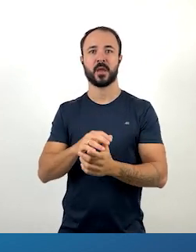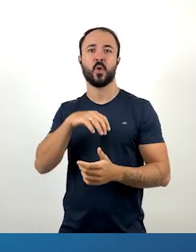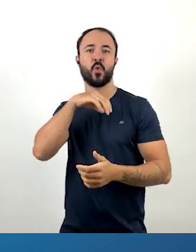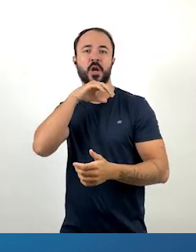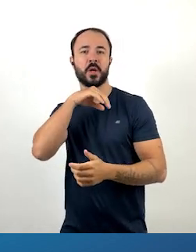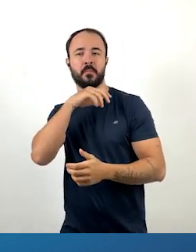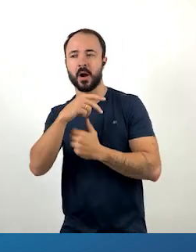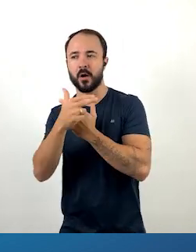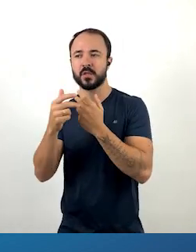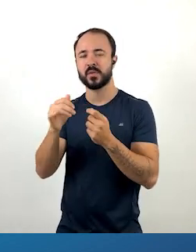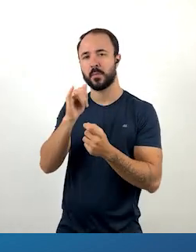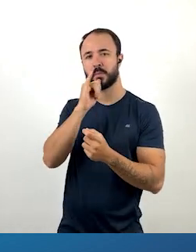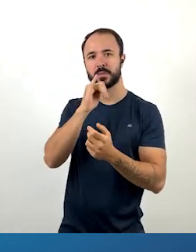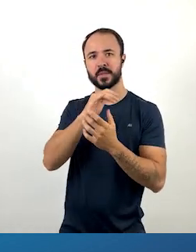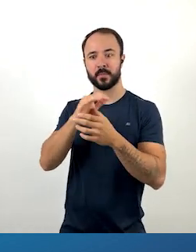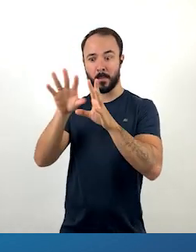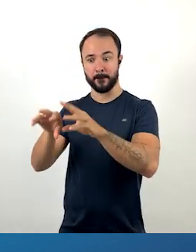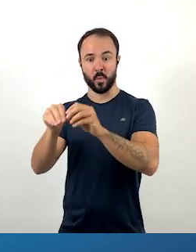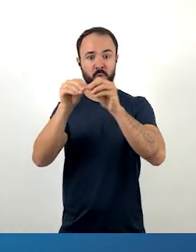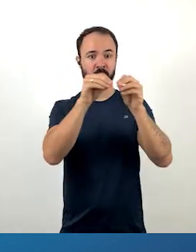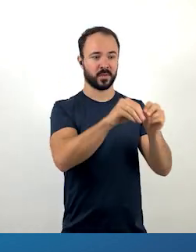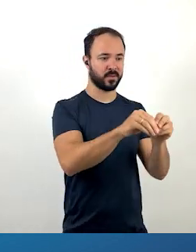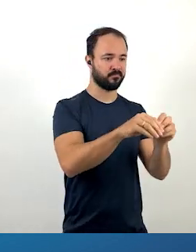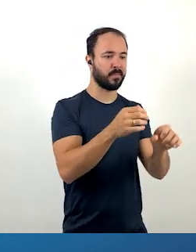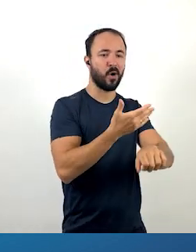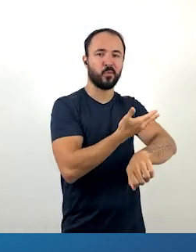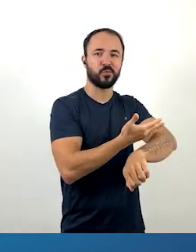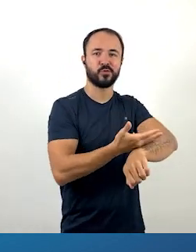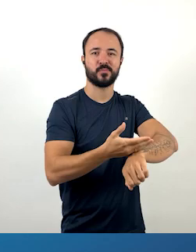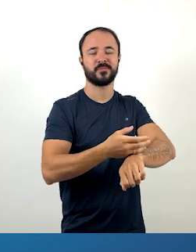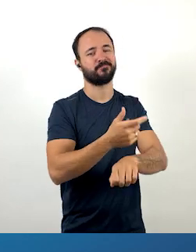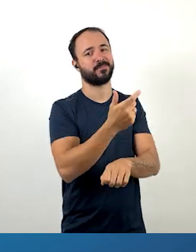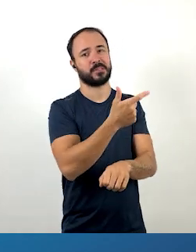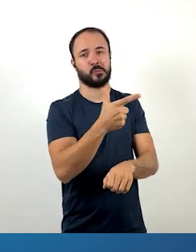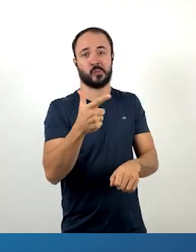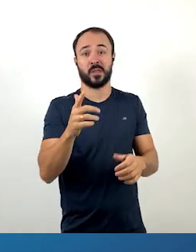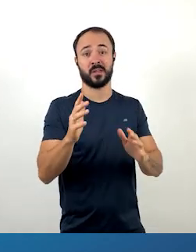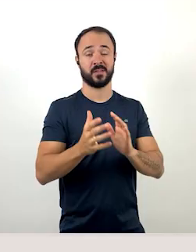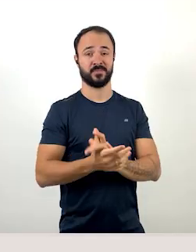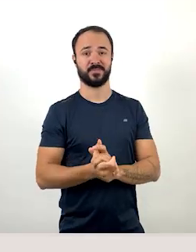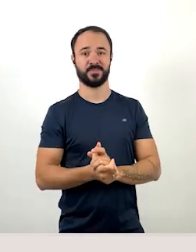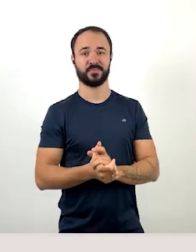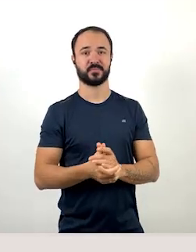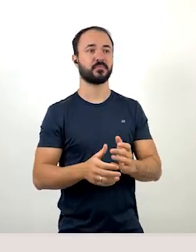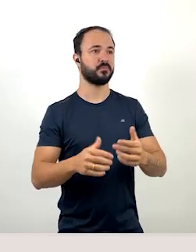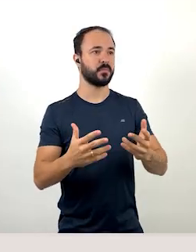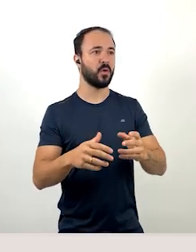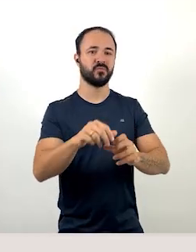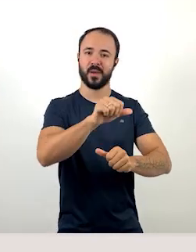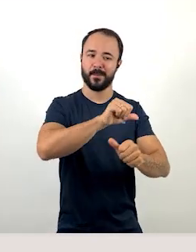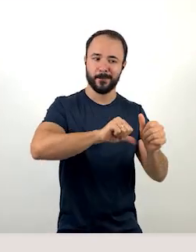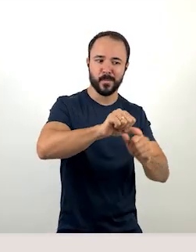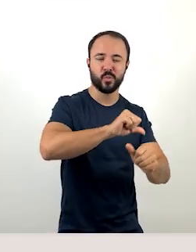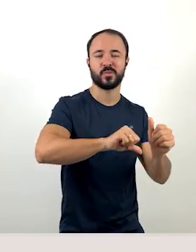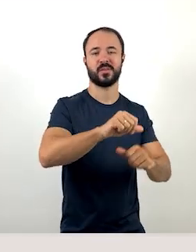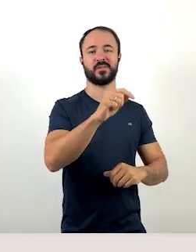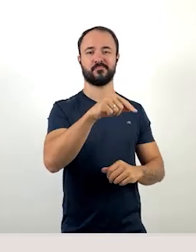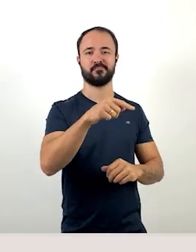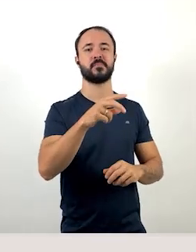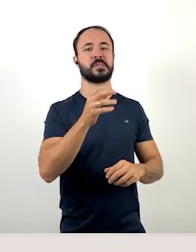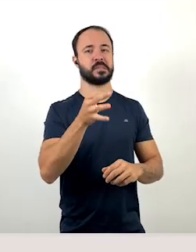adaptada àquele ecossistema. Ela acaba provocando várias alterações naquele nicho. Então, toda a